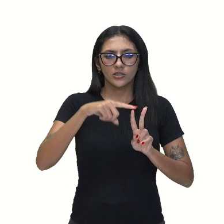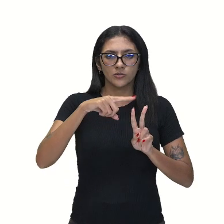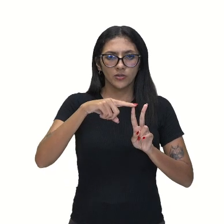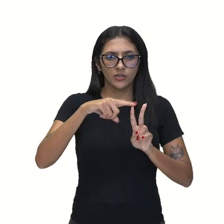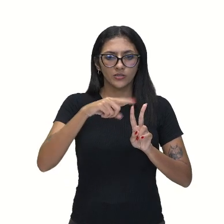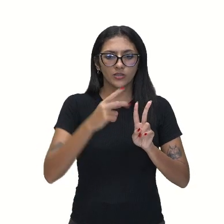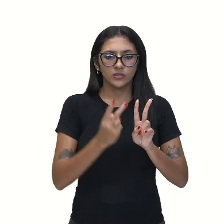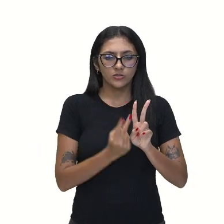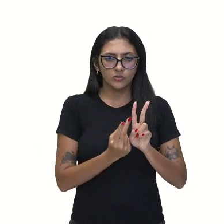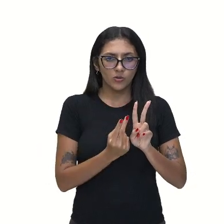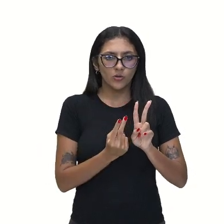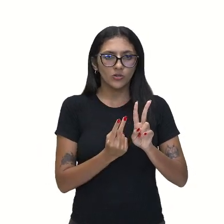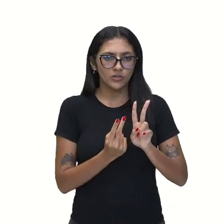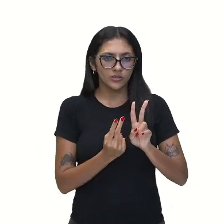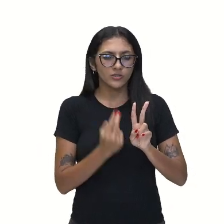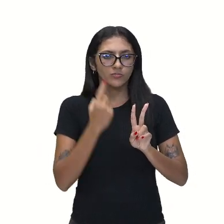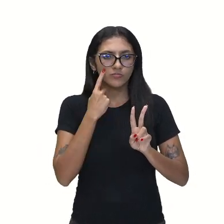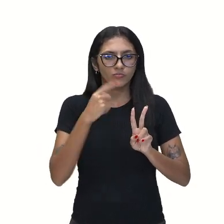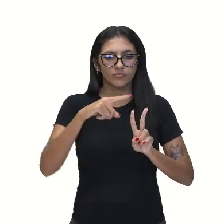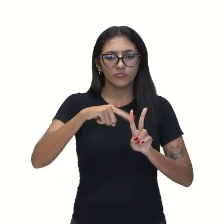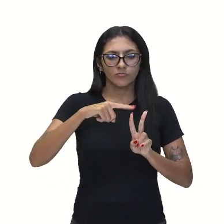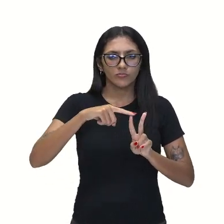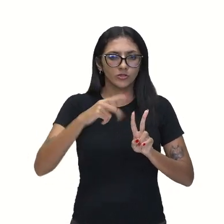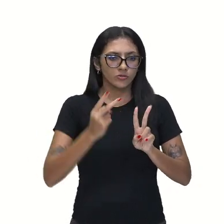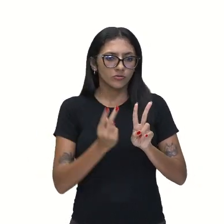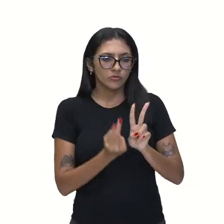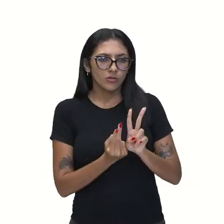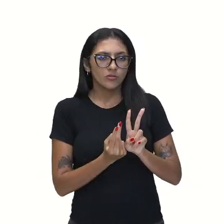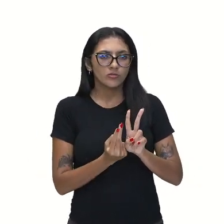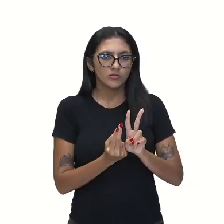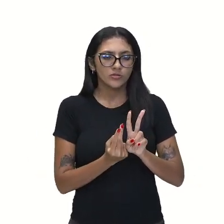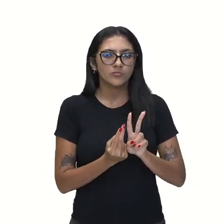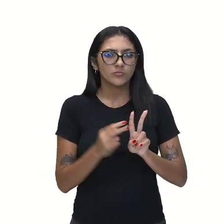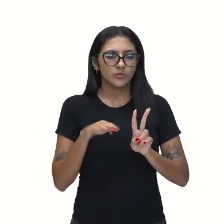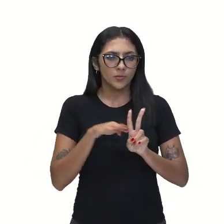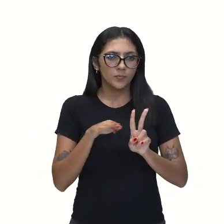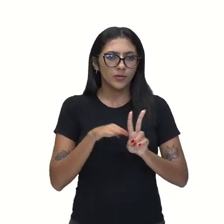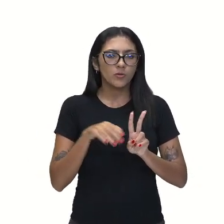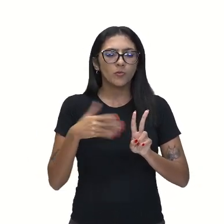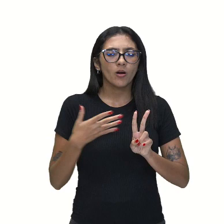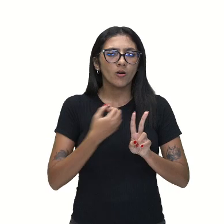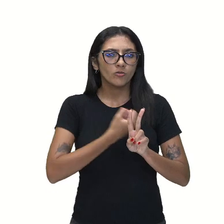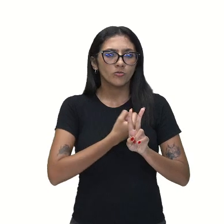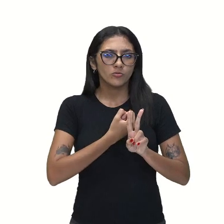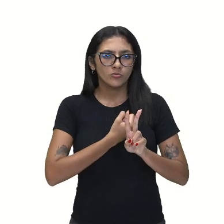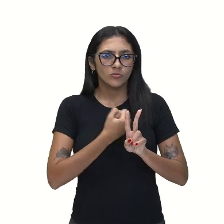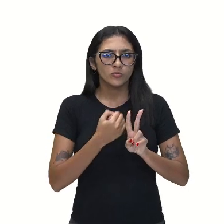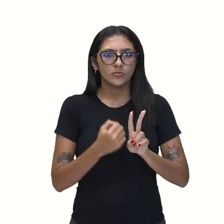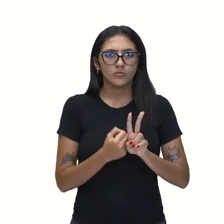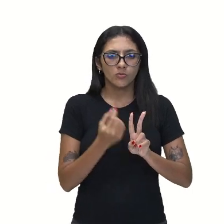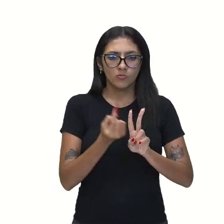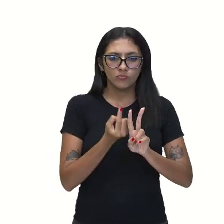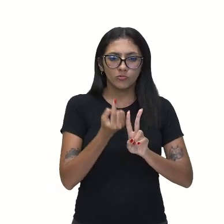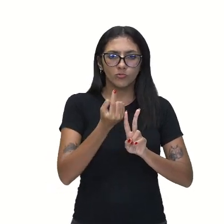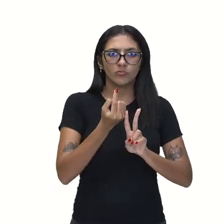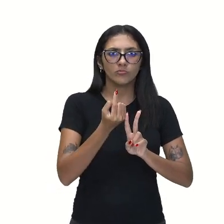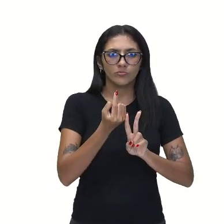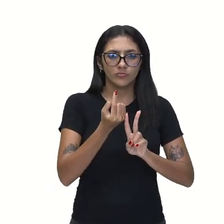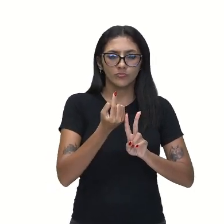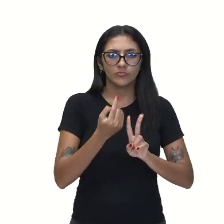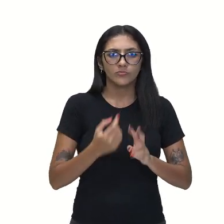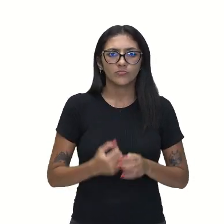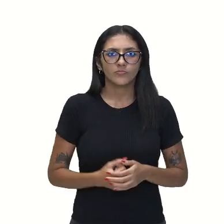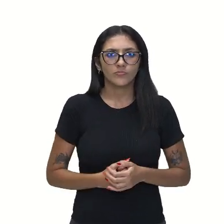no nosso radicando, né, nós temos um expoente. Que expoente é esse aqui? É o expoente 1, não